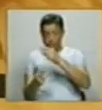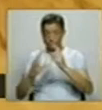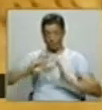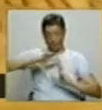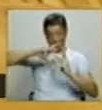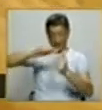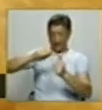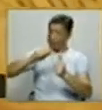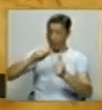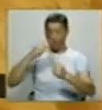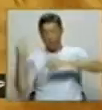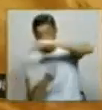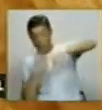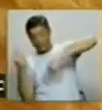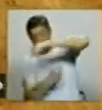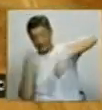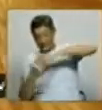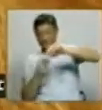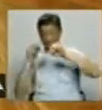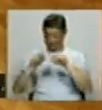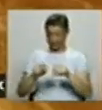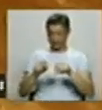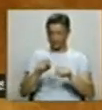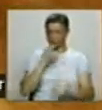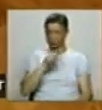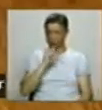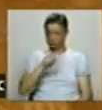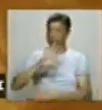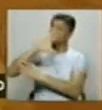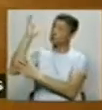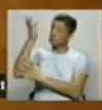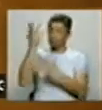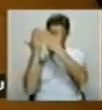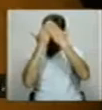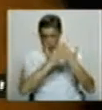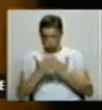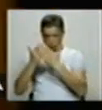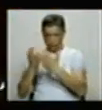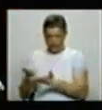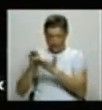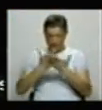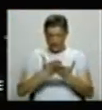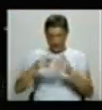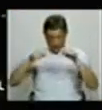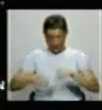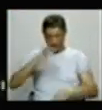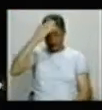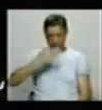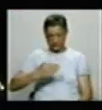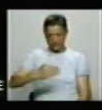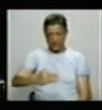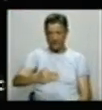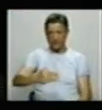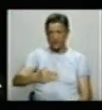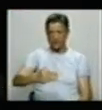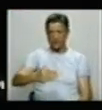Portanto, tens aqui um panorama do poder que é aquela atmosfera. E o estudo que foi apresentado esta semana vai um bocadinho mais longe, ou se calhar dá-nos